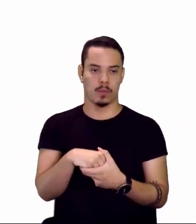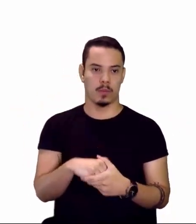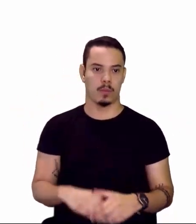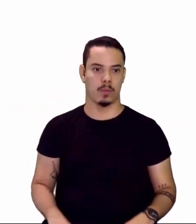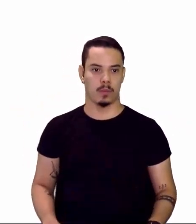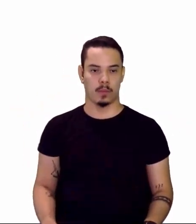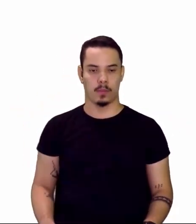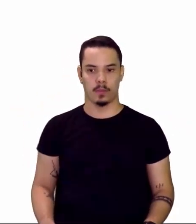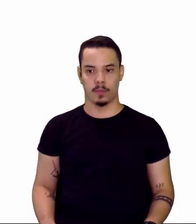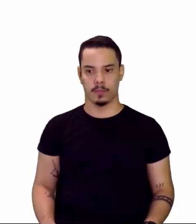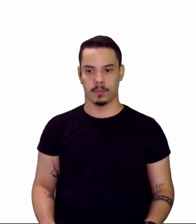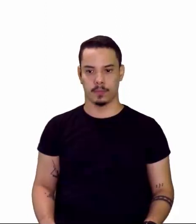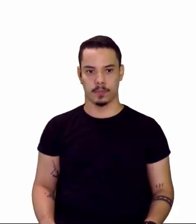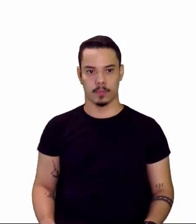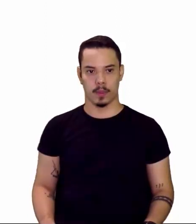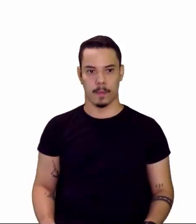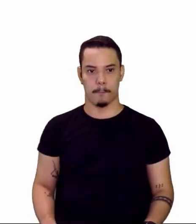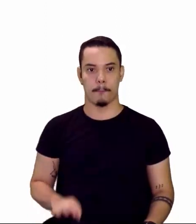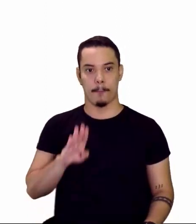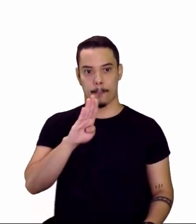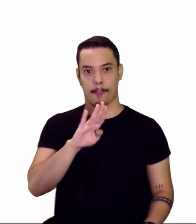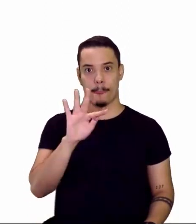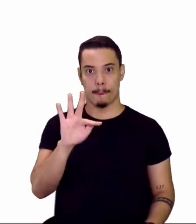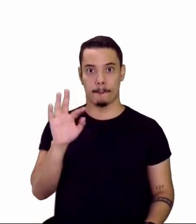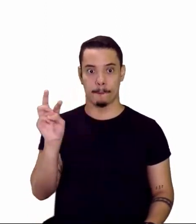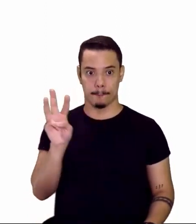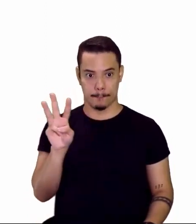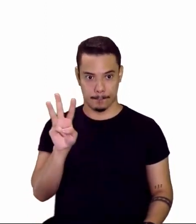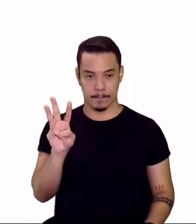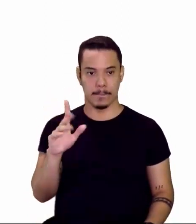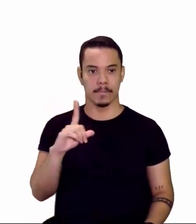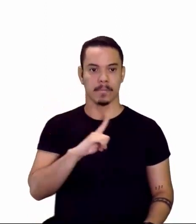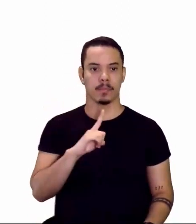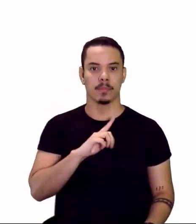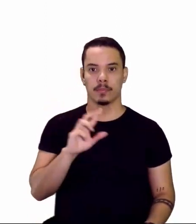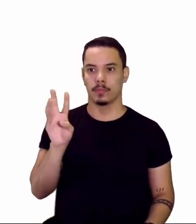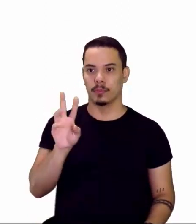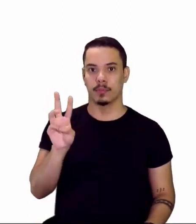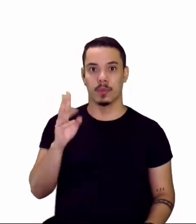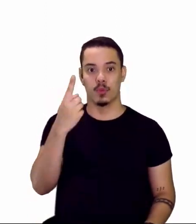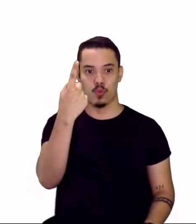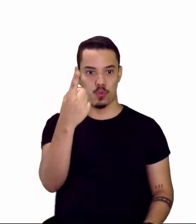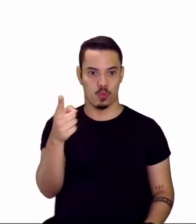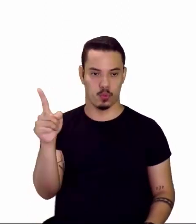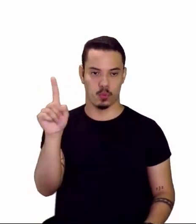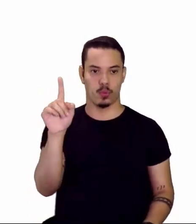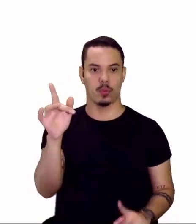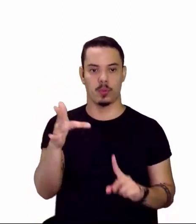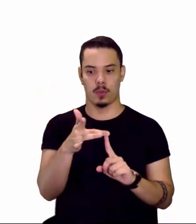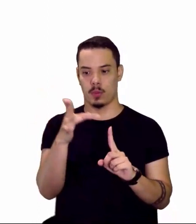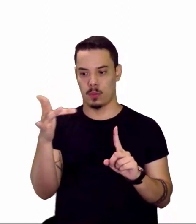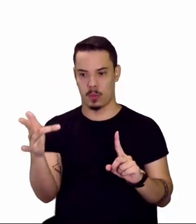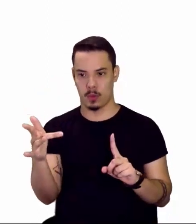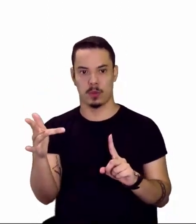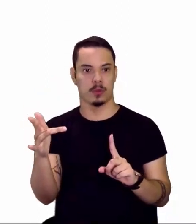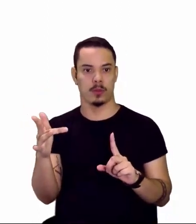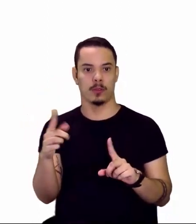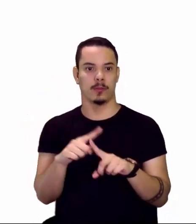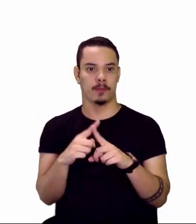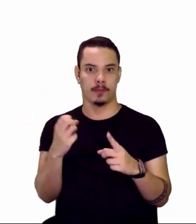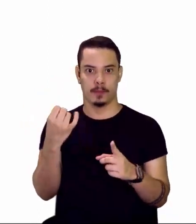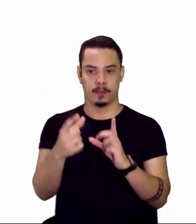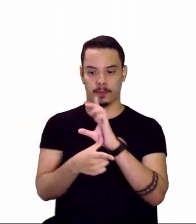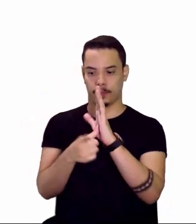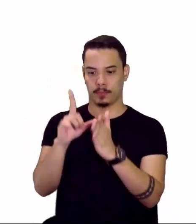do octeto. BF3, o boro tem 3 elétrons na última camada e compartilhou com 3 flúor. É, porque se ele